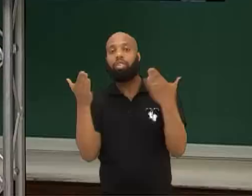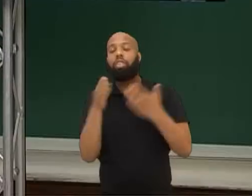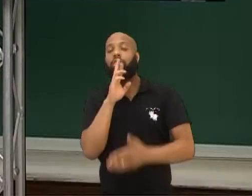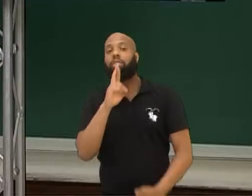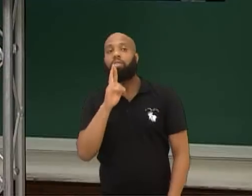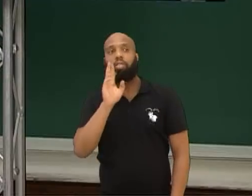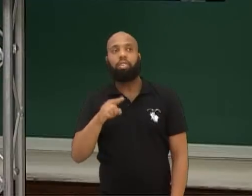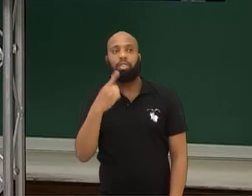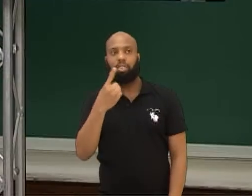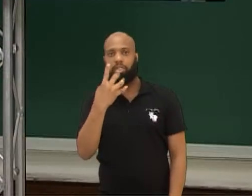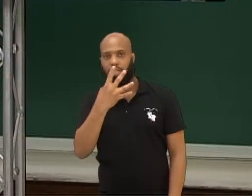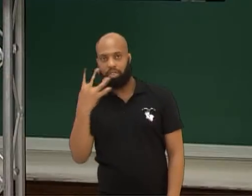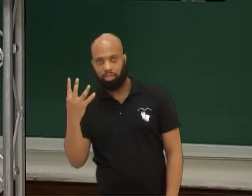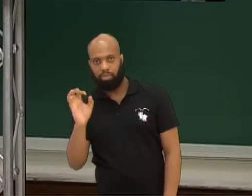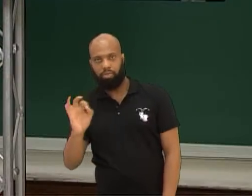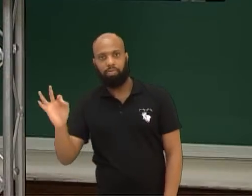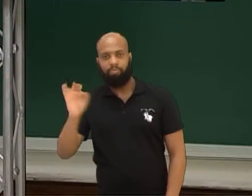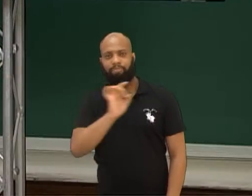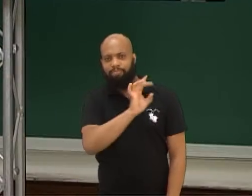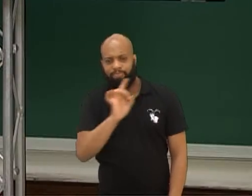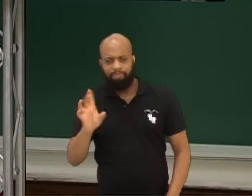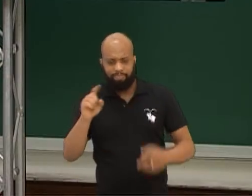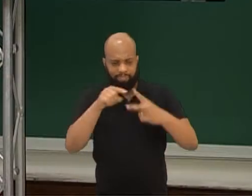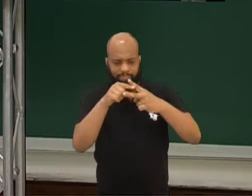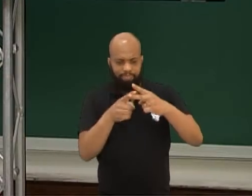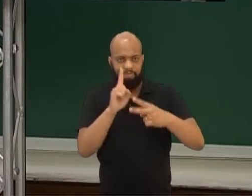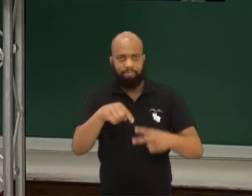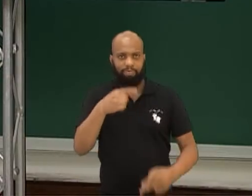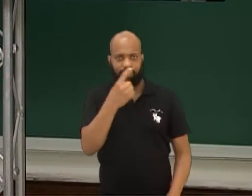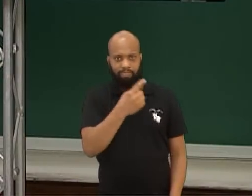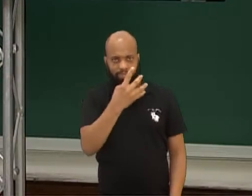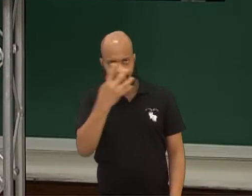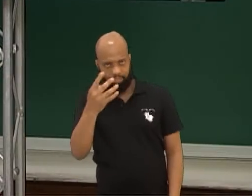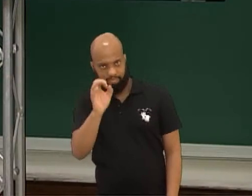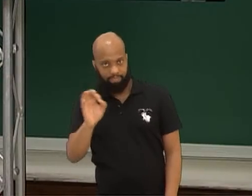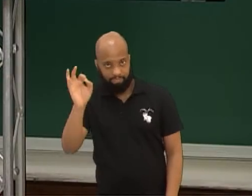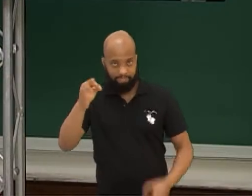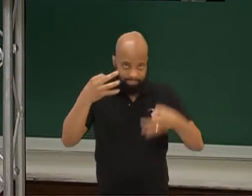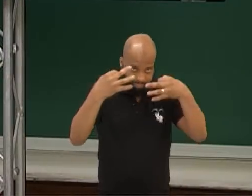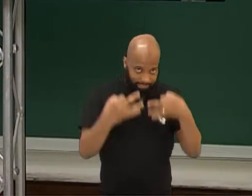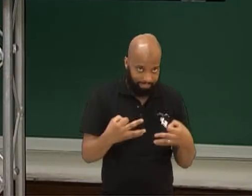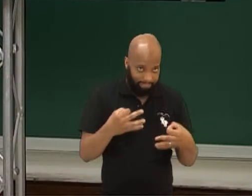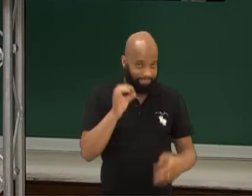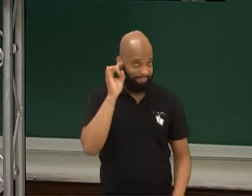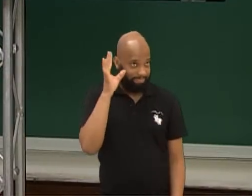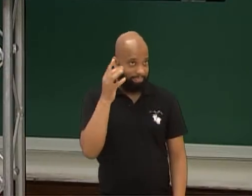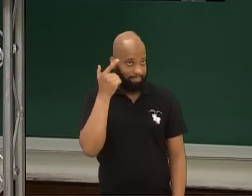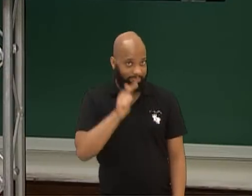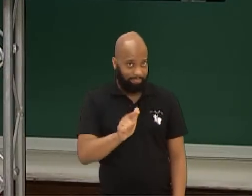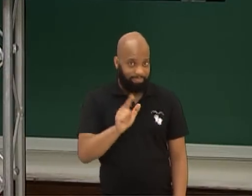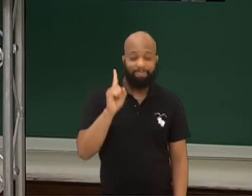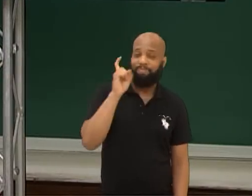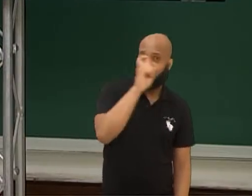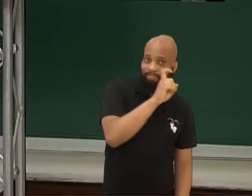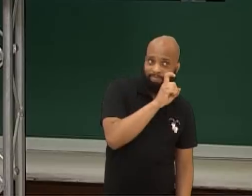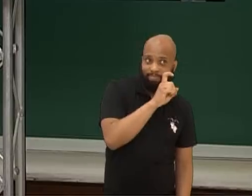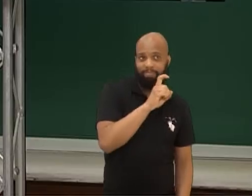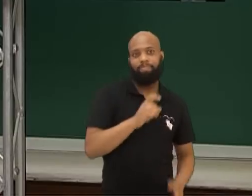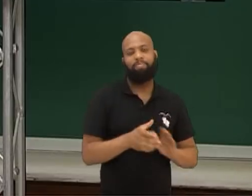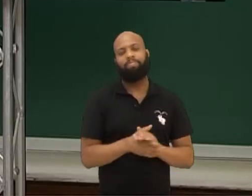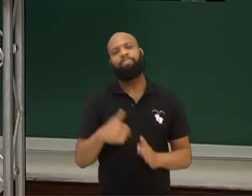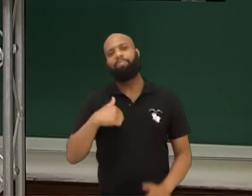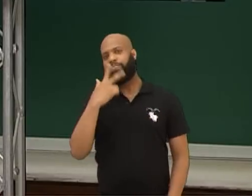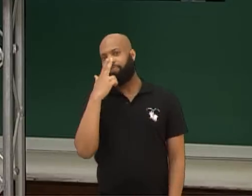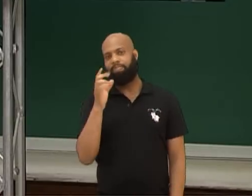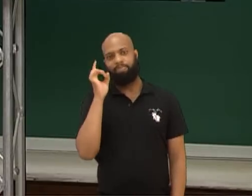desse parafuso internamente vai medir 144 graus. Daí, foi fácil? Difícil? Eu acho